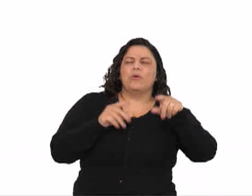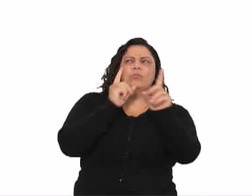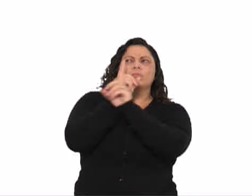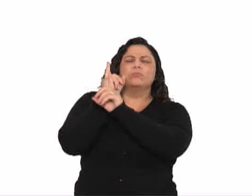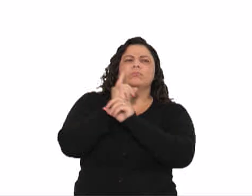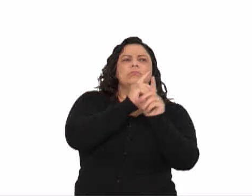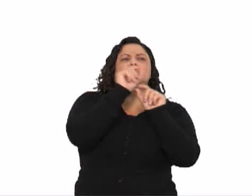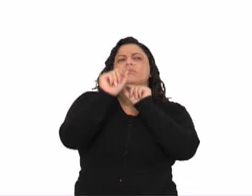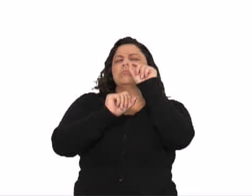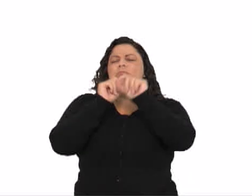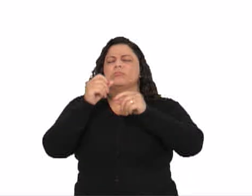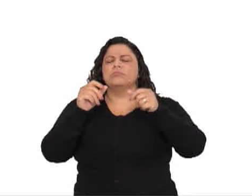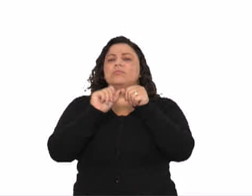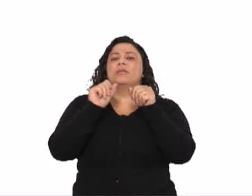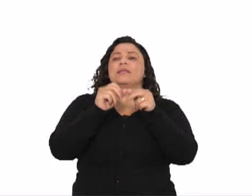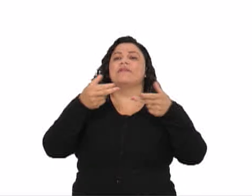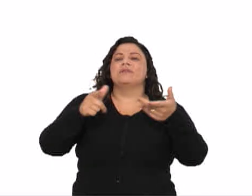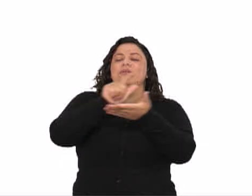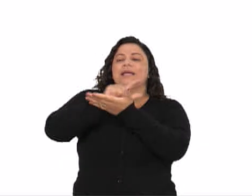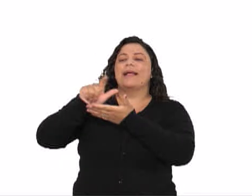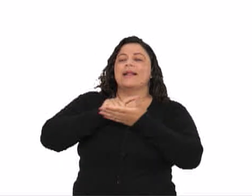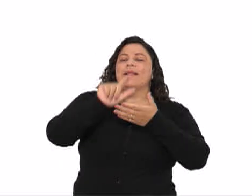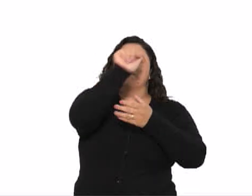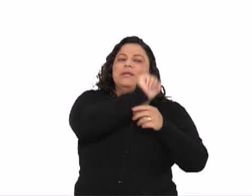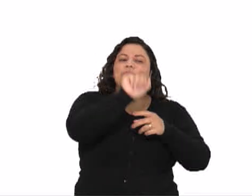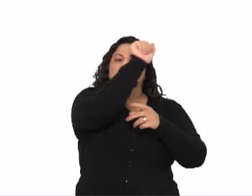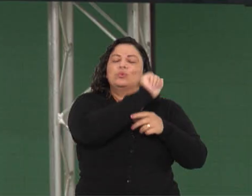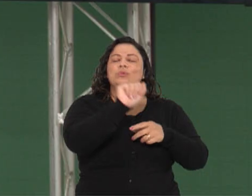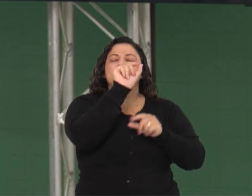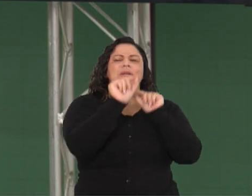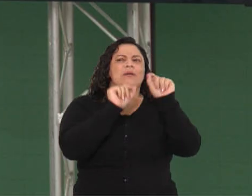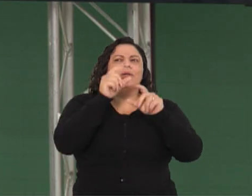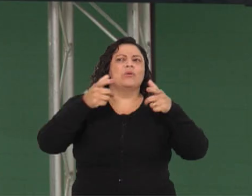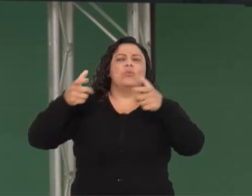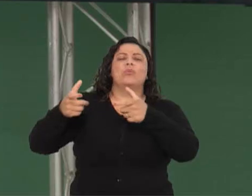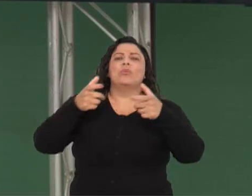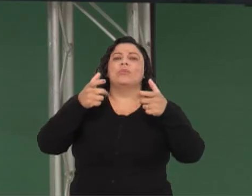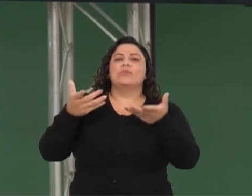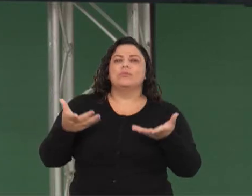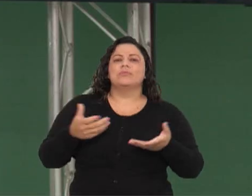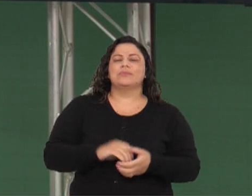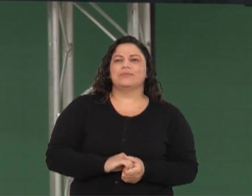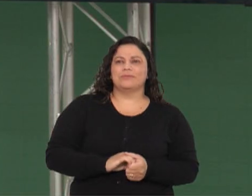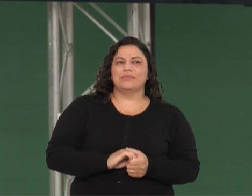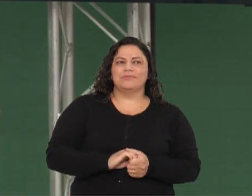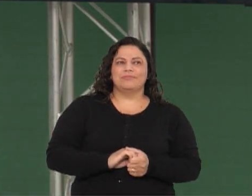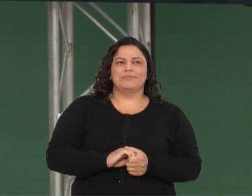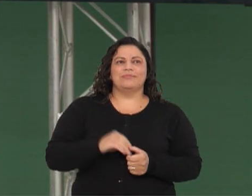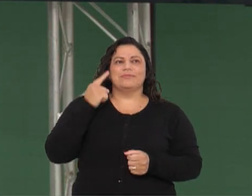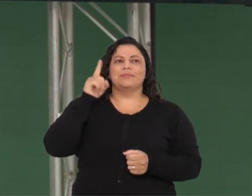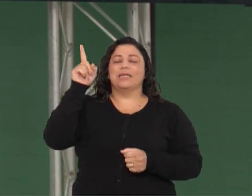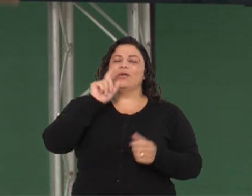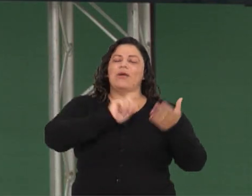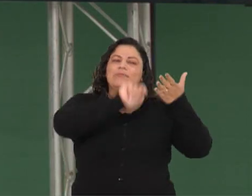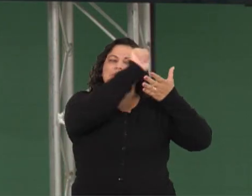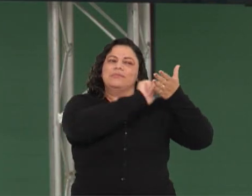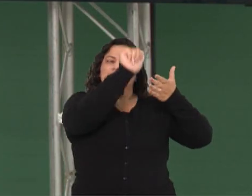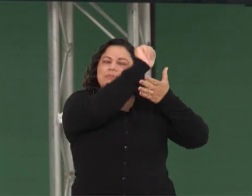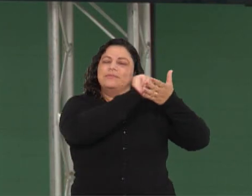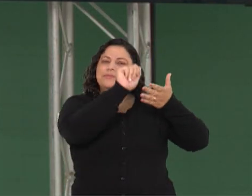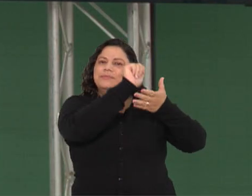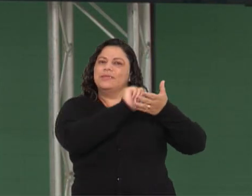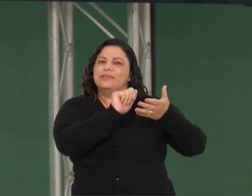the windows. Ele está limpando a janela. Onde que está o Peter cleaning the windows? Está aqui, ó.